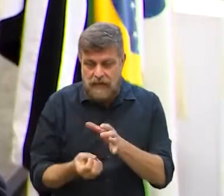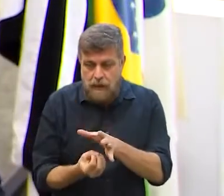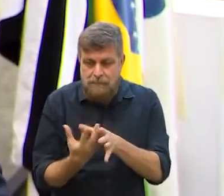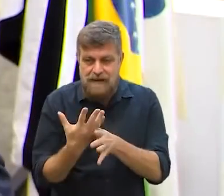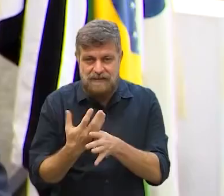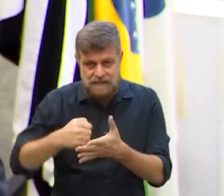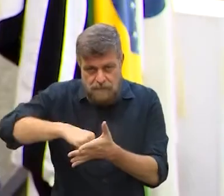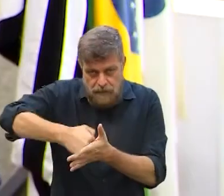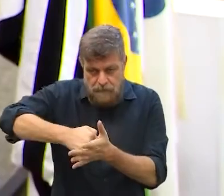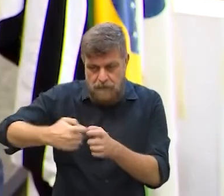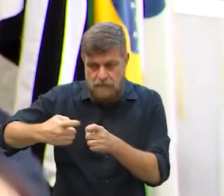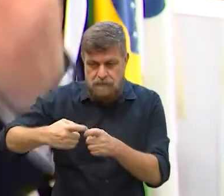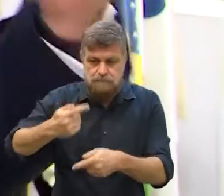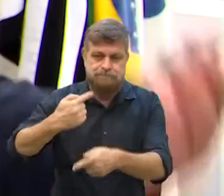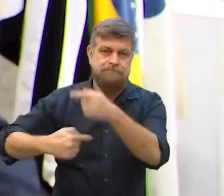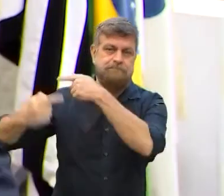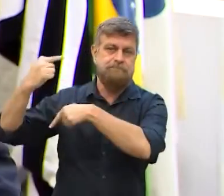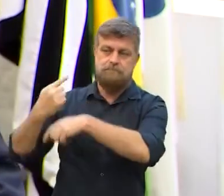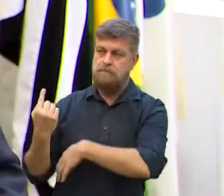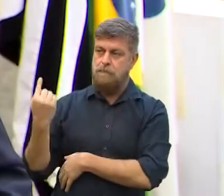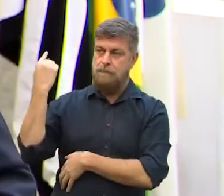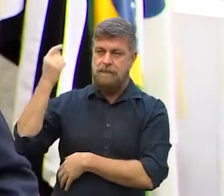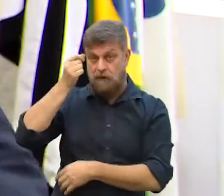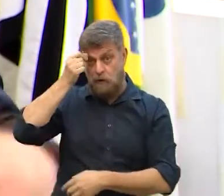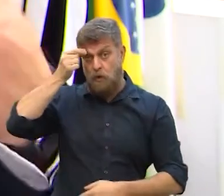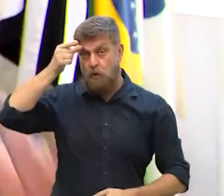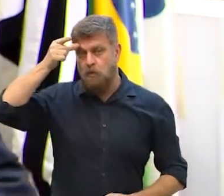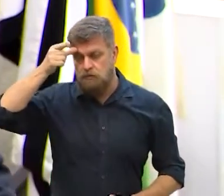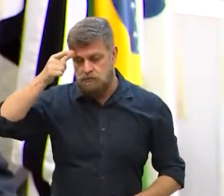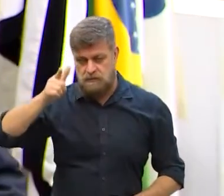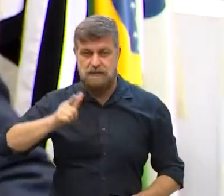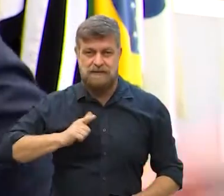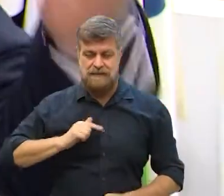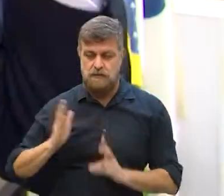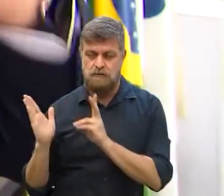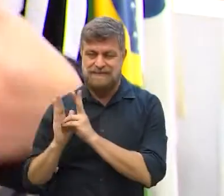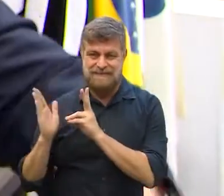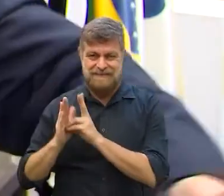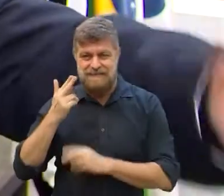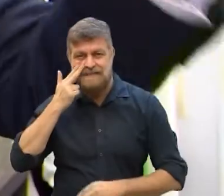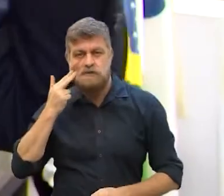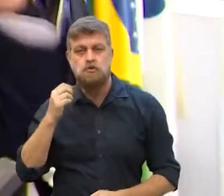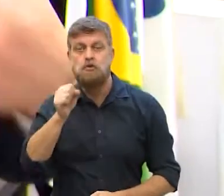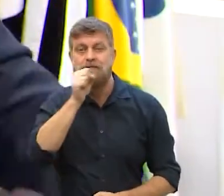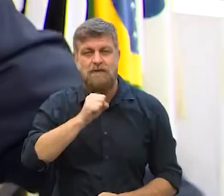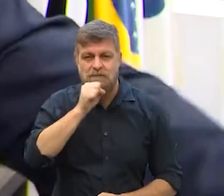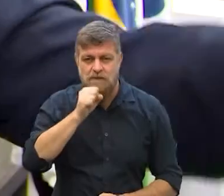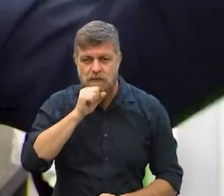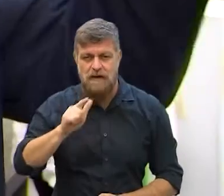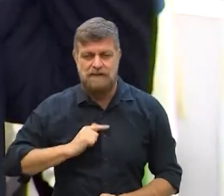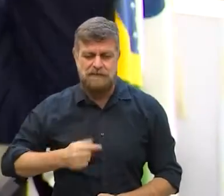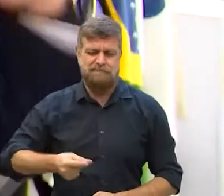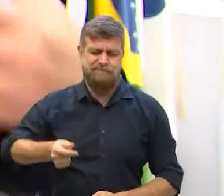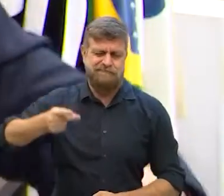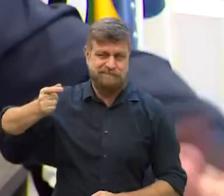conhecimento de plantas fitoterápicas, ela é dos nossos antepassados, são culturas antepassadas dos índios, dos nossos